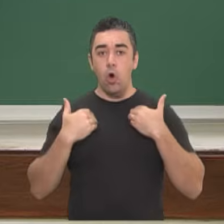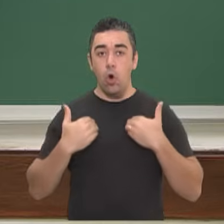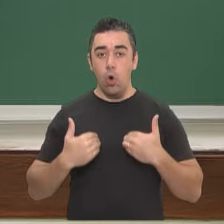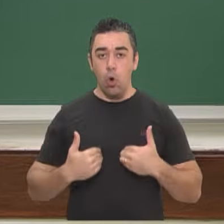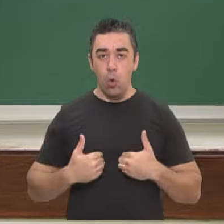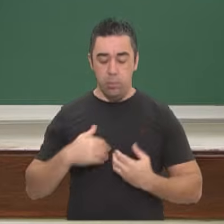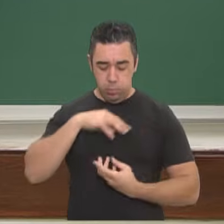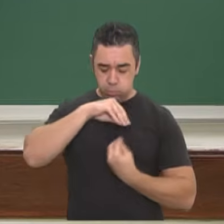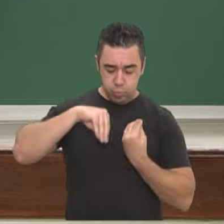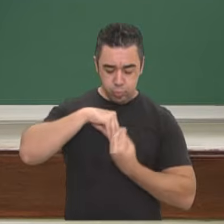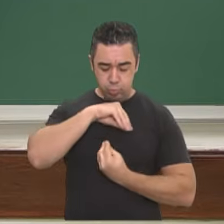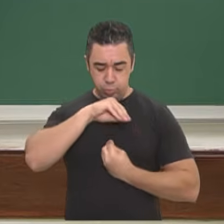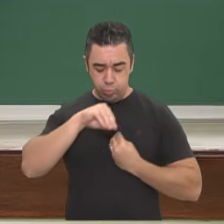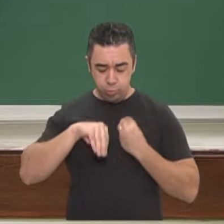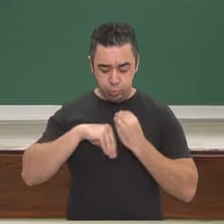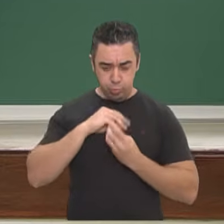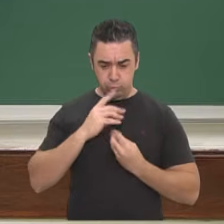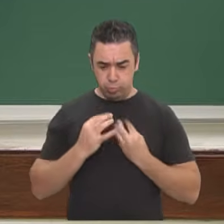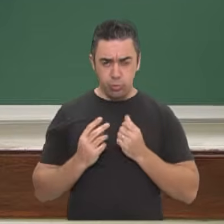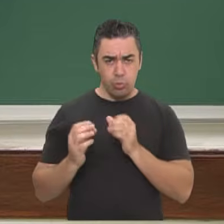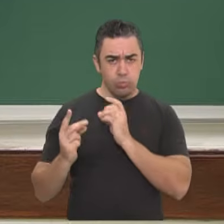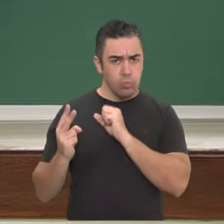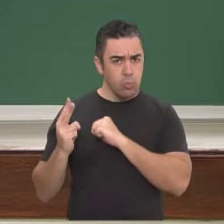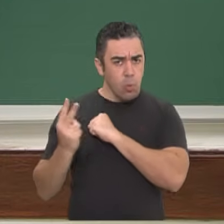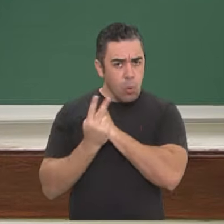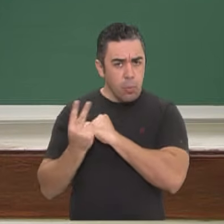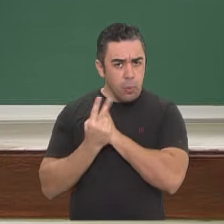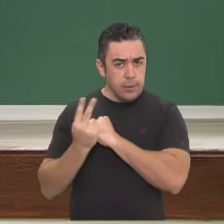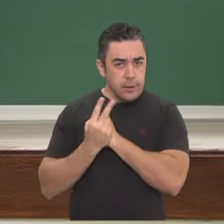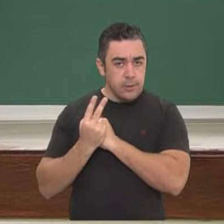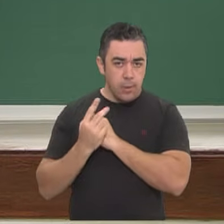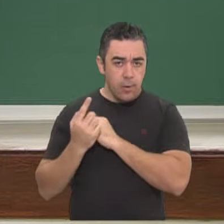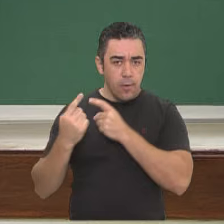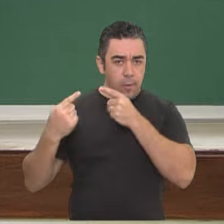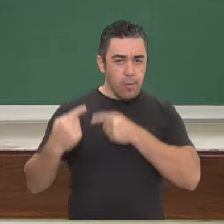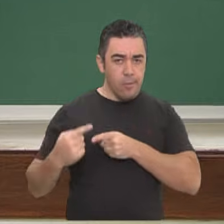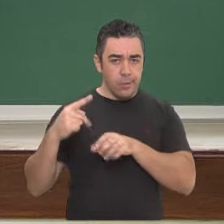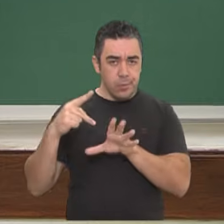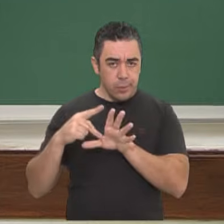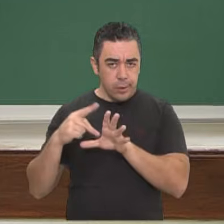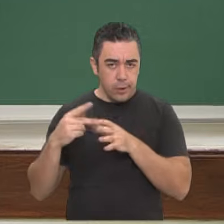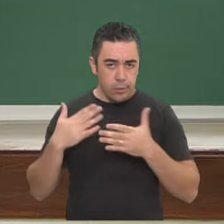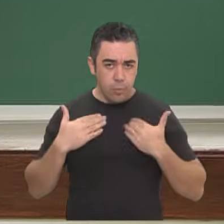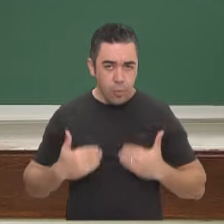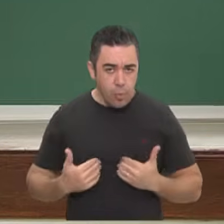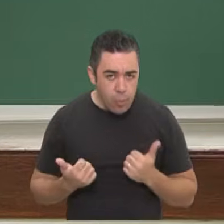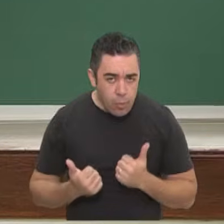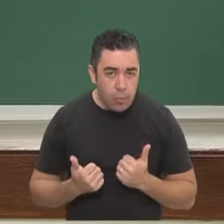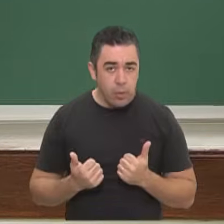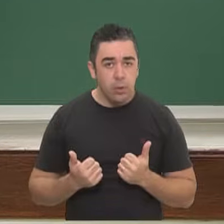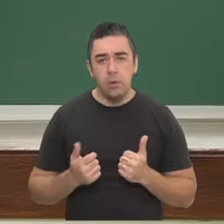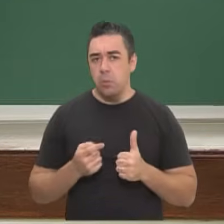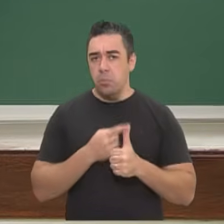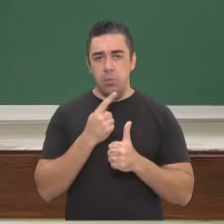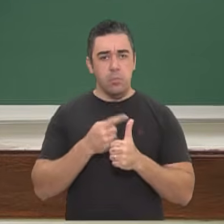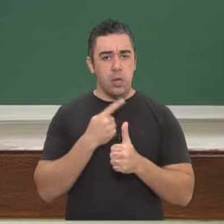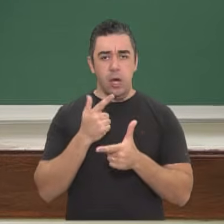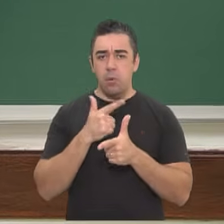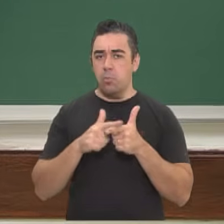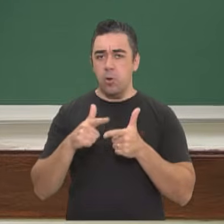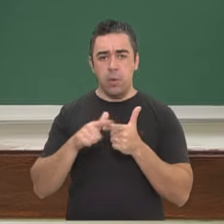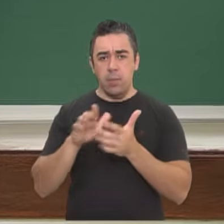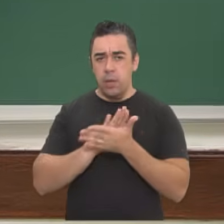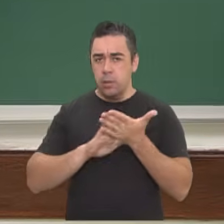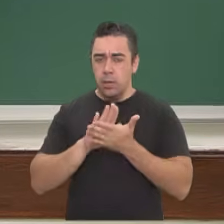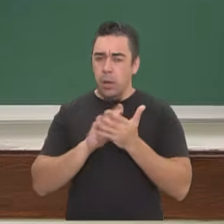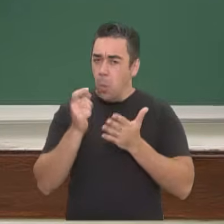formar anticorpos para combater essa célula sanguínea, essa proteína que eu não tenho no meu corpo. Na primeira vez, não vai me dar